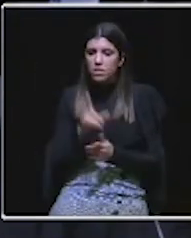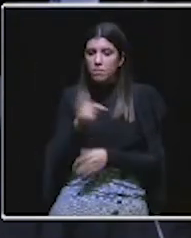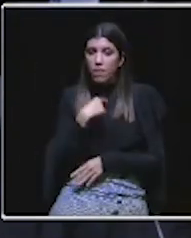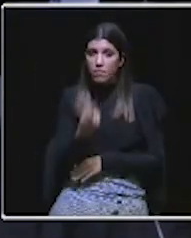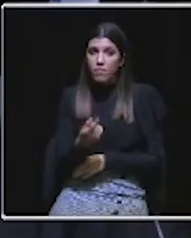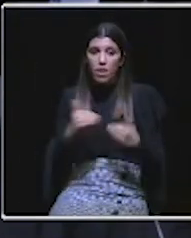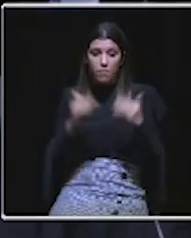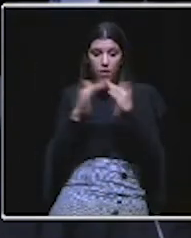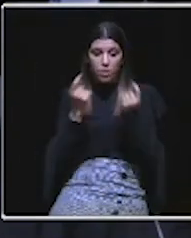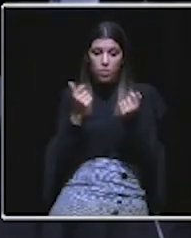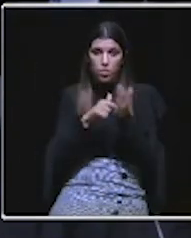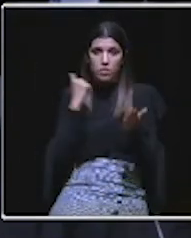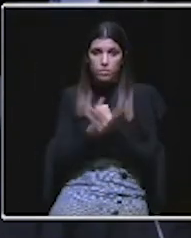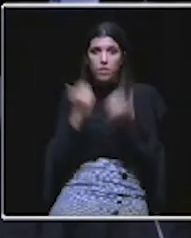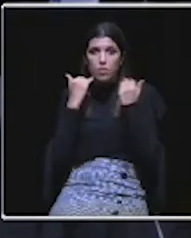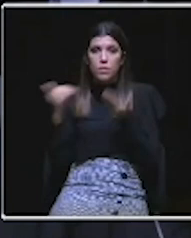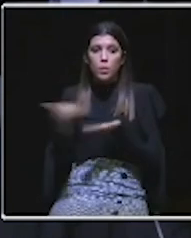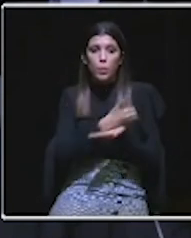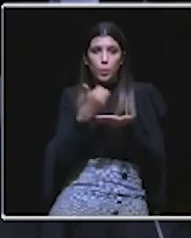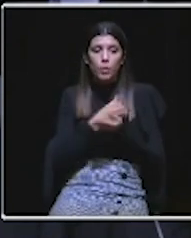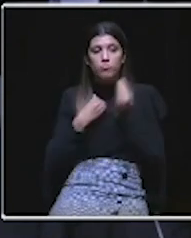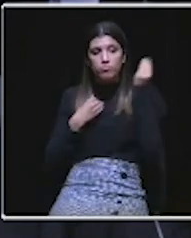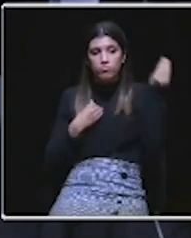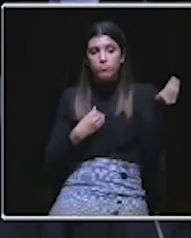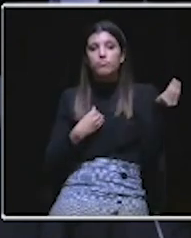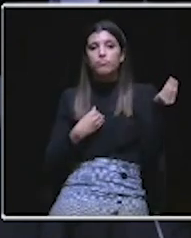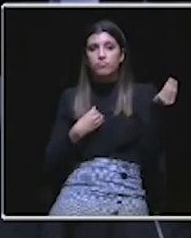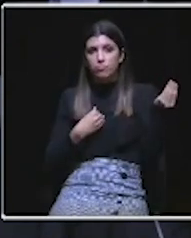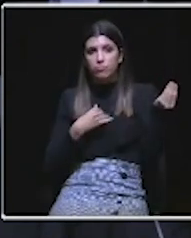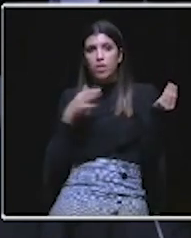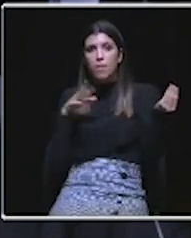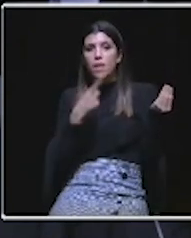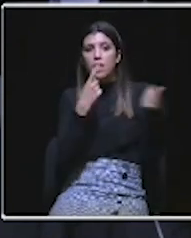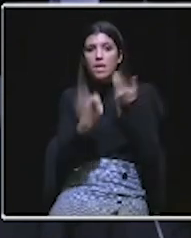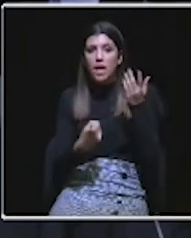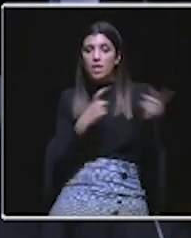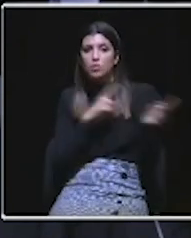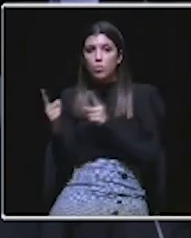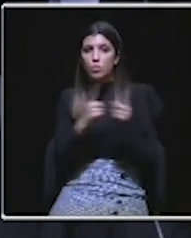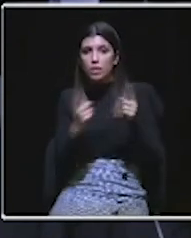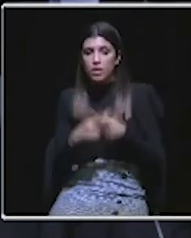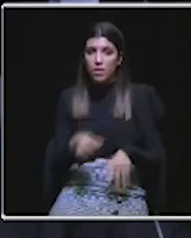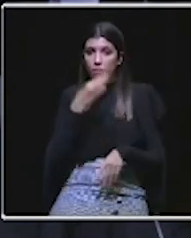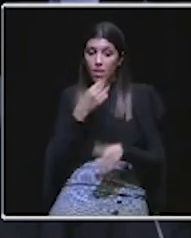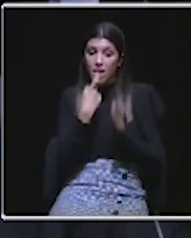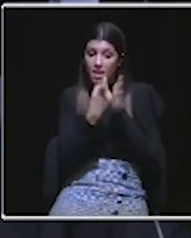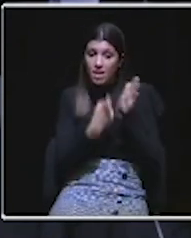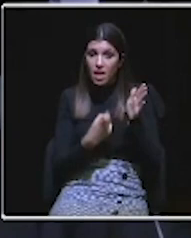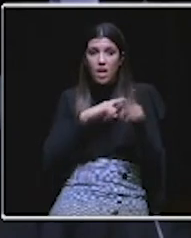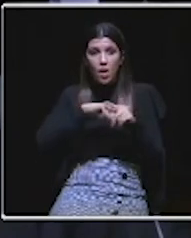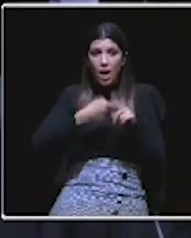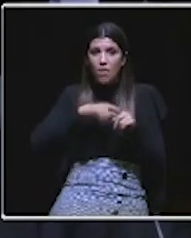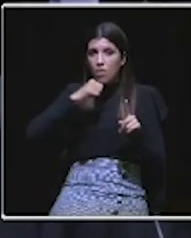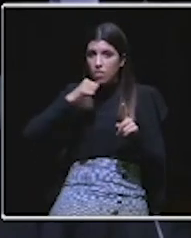em fase de conclusão de recolha de dados e submissão dos elementos recolhidos através dos 1000 inquéritos à mobilidade. Estamos a falar daquele inquérito que é feito todos os